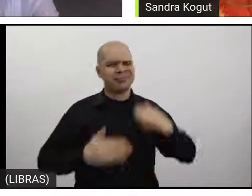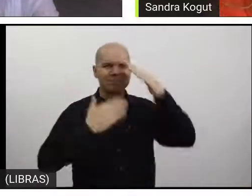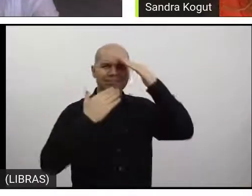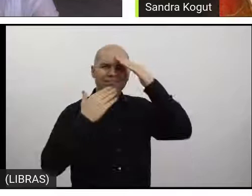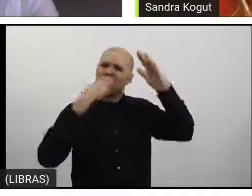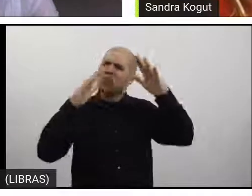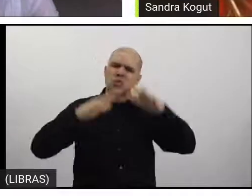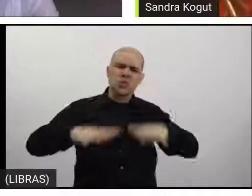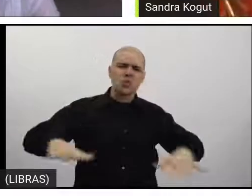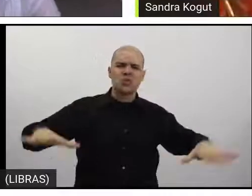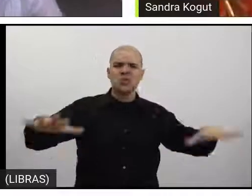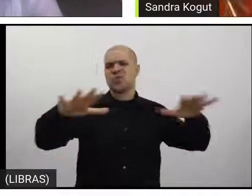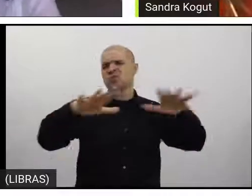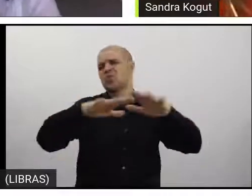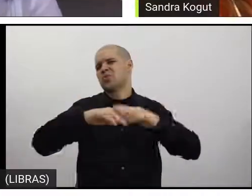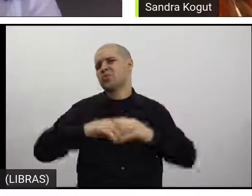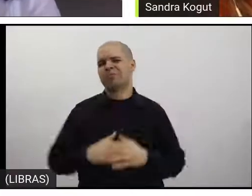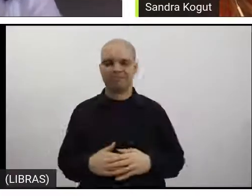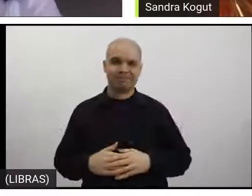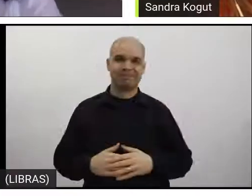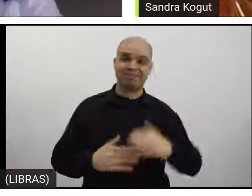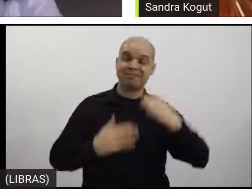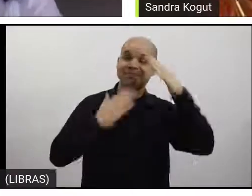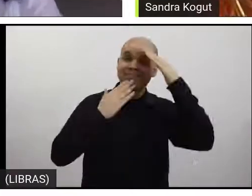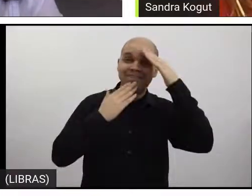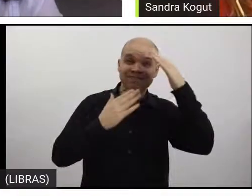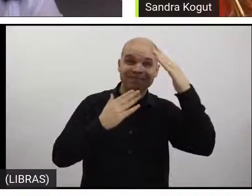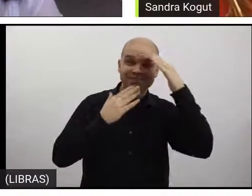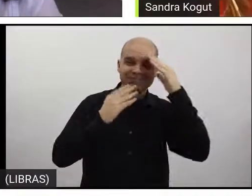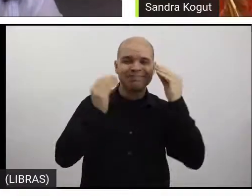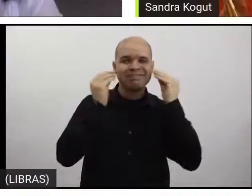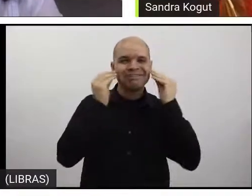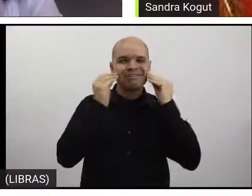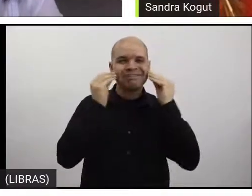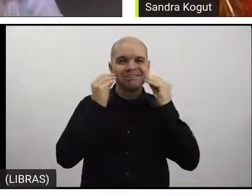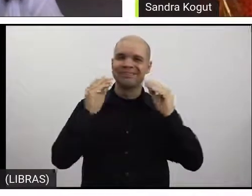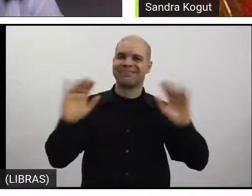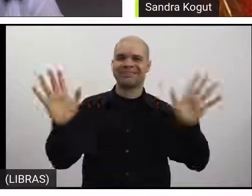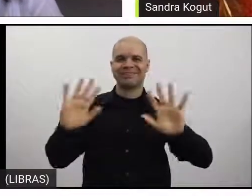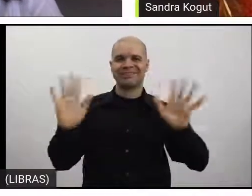assistiu. Sim, obrigada a todo mundo. Um super beijo. Beijo.